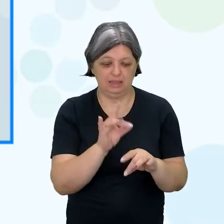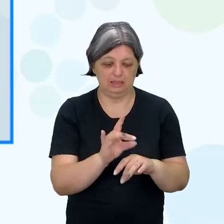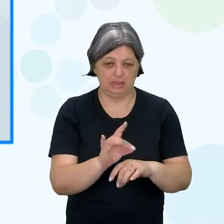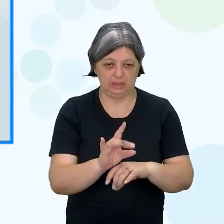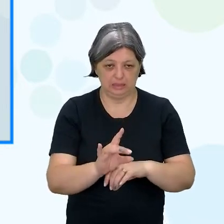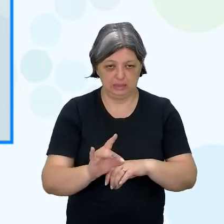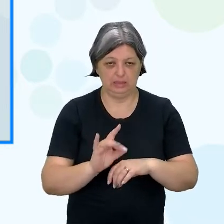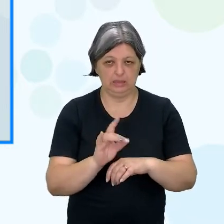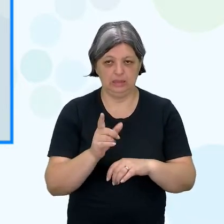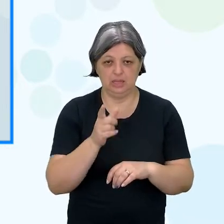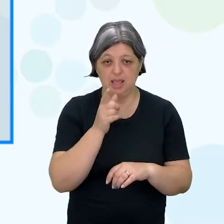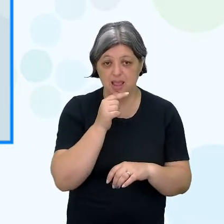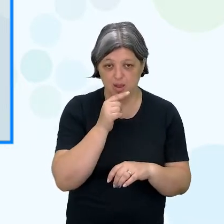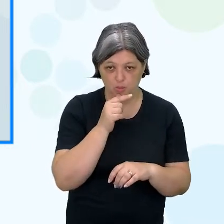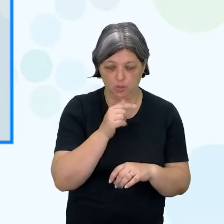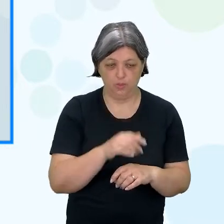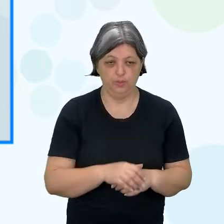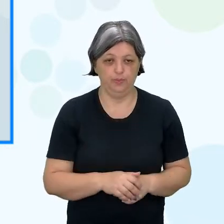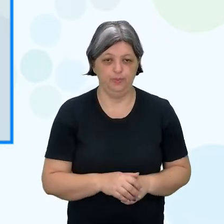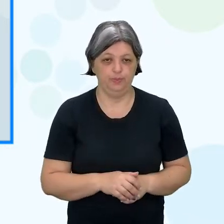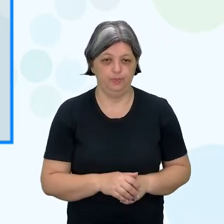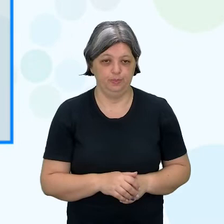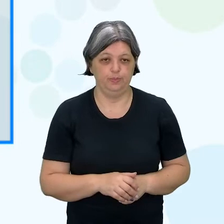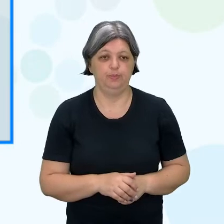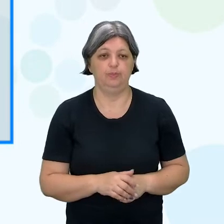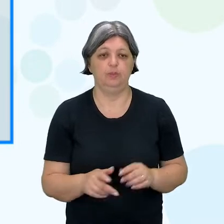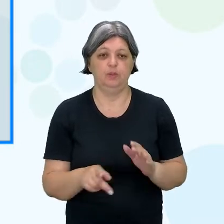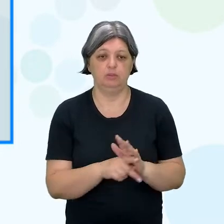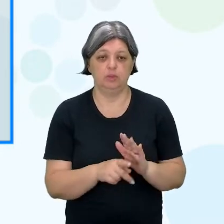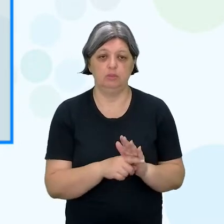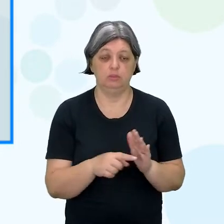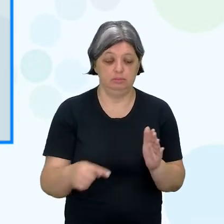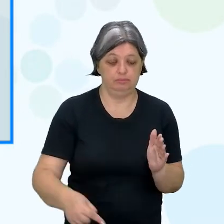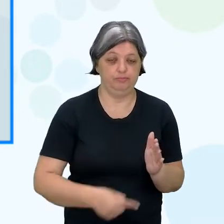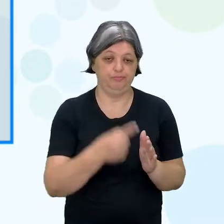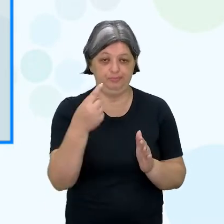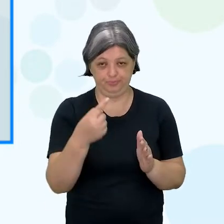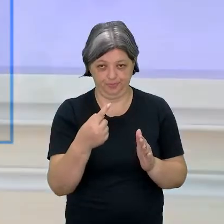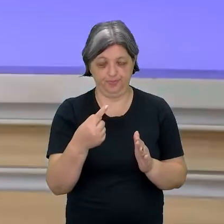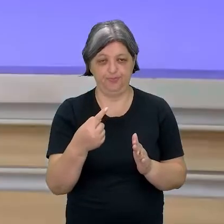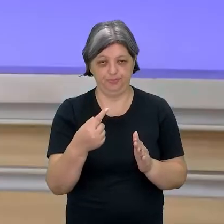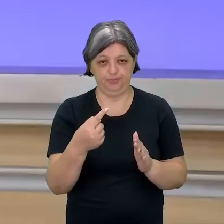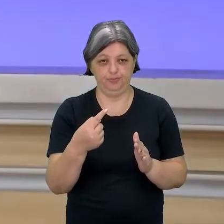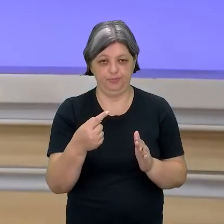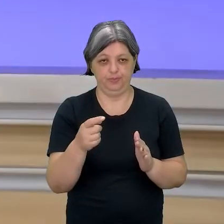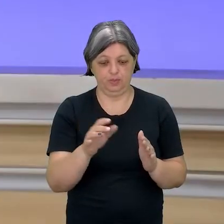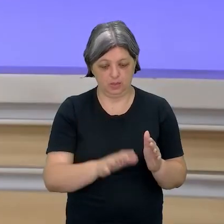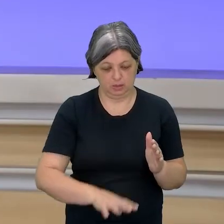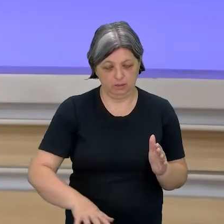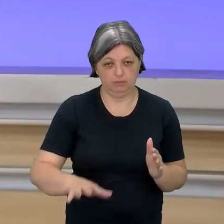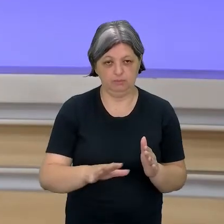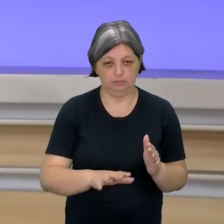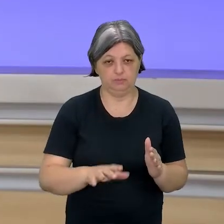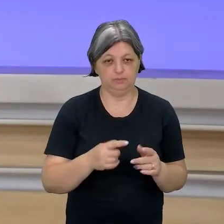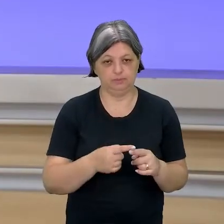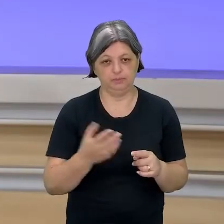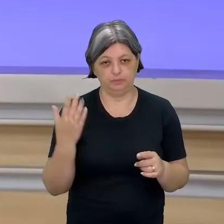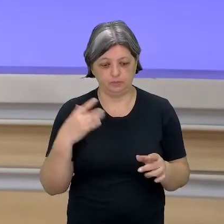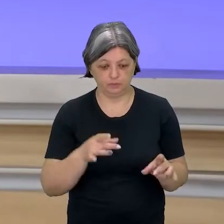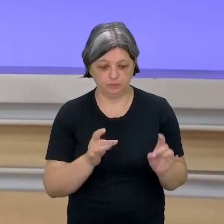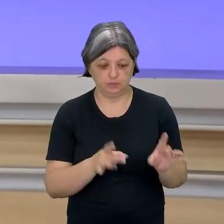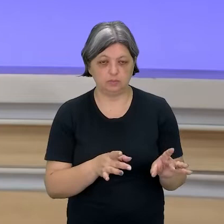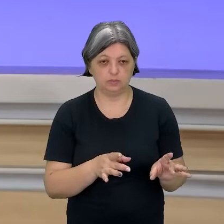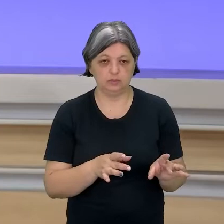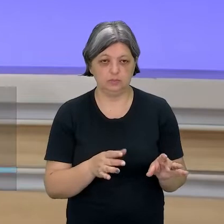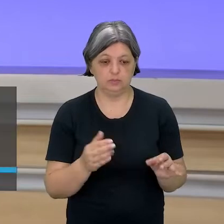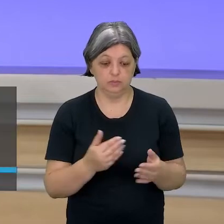quantidade de água. Essa comunidade pioneira, quando ela se estabelece nesse ambiente que foi previamente abandonado,